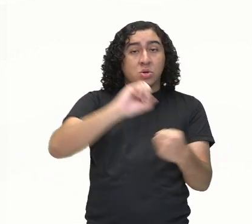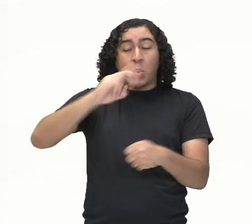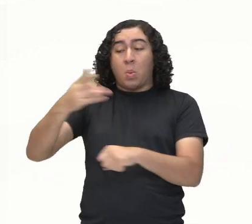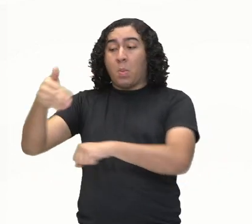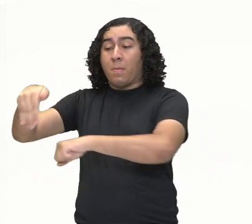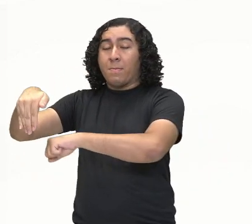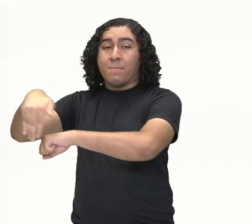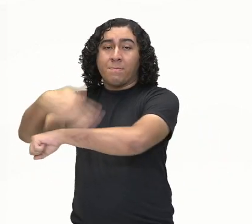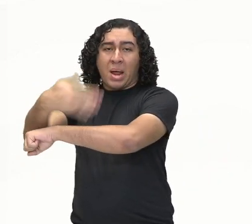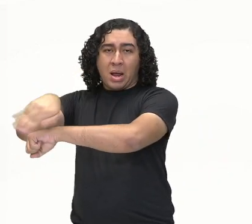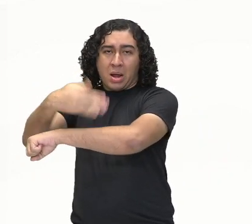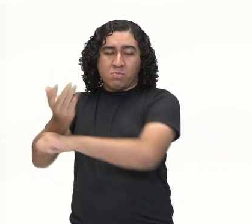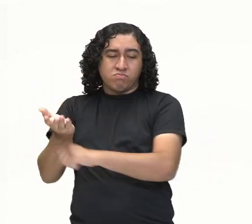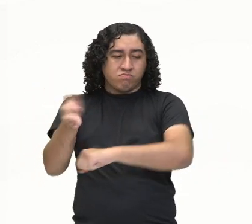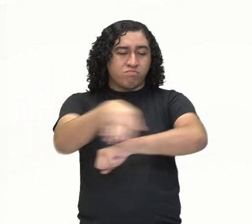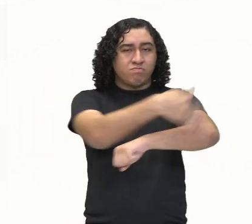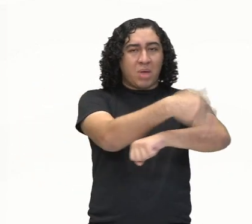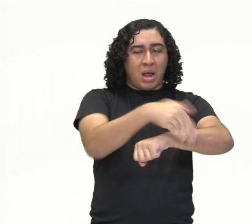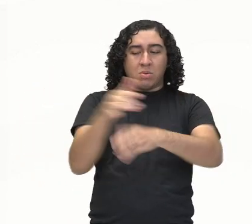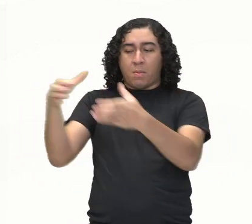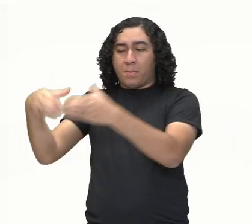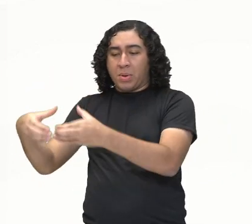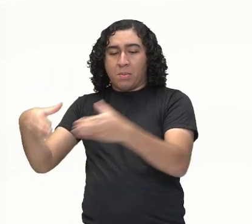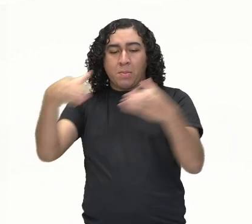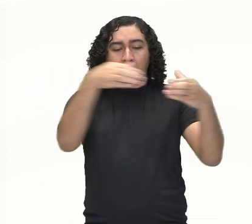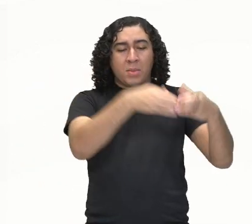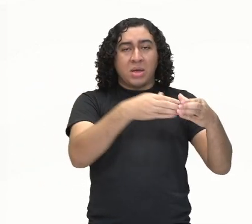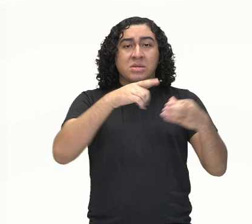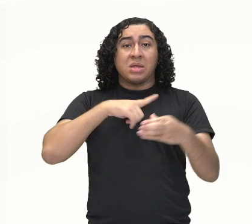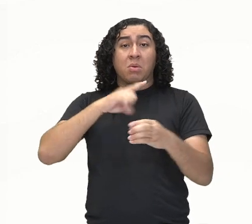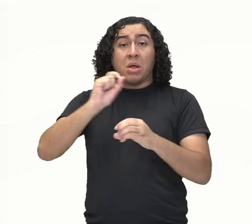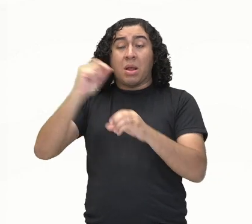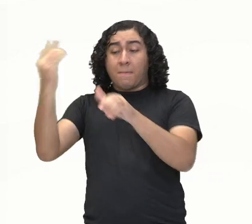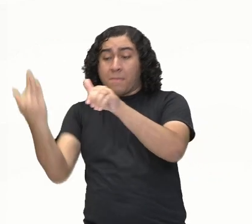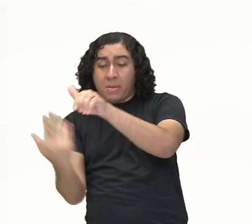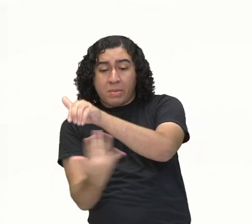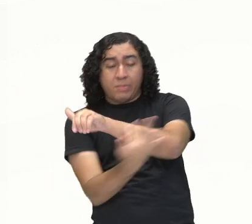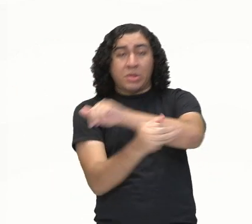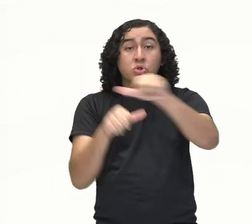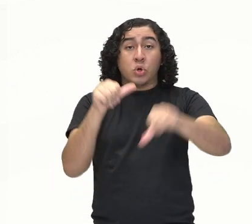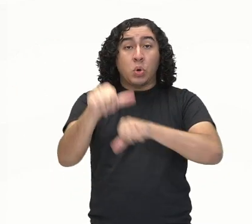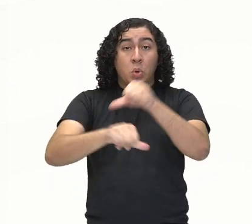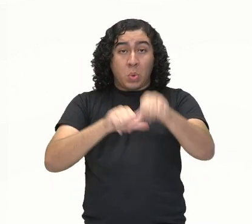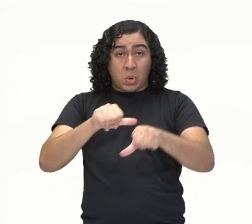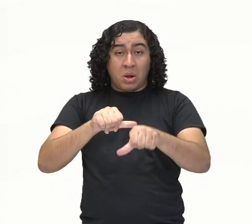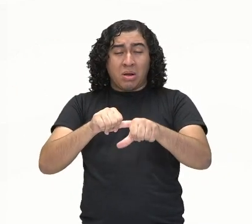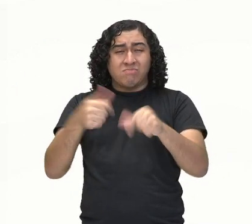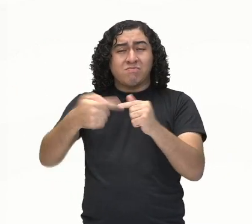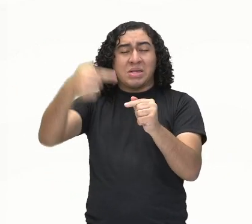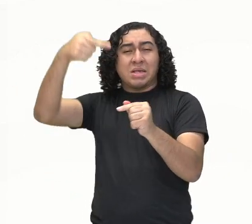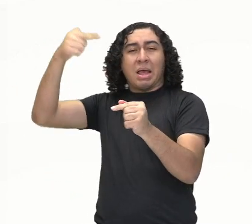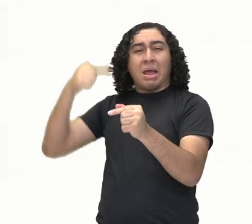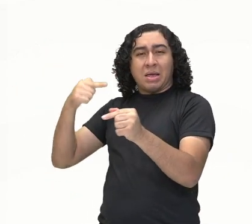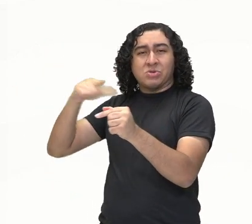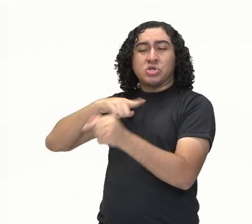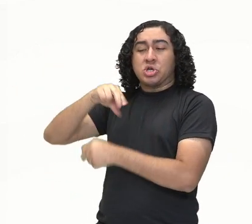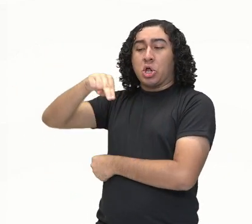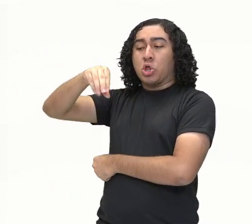né? E isso a gente observa desde a humanidade, né, onde a gente tinha os povos nômades, onde ocorria aí o